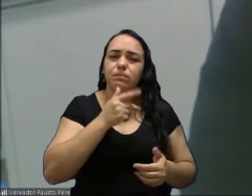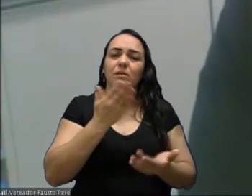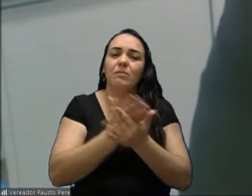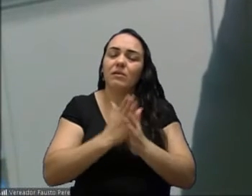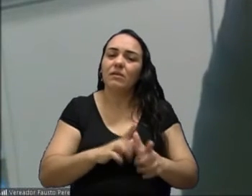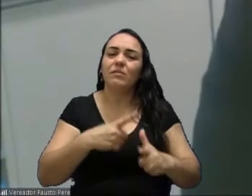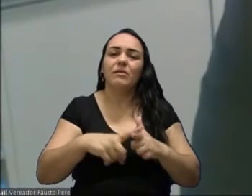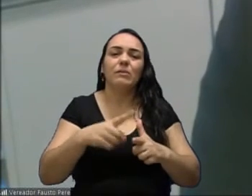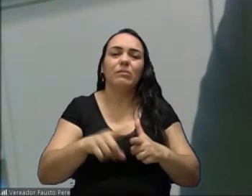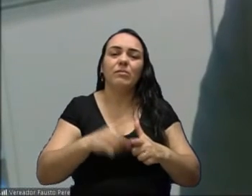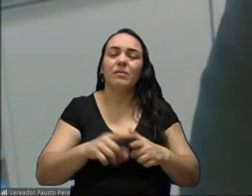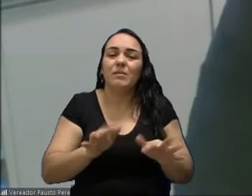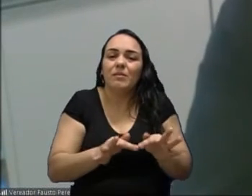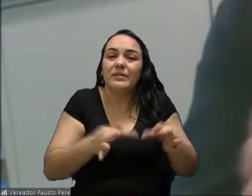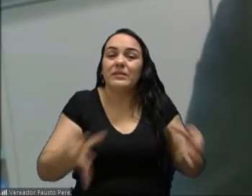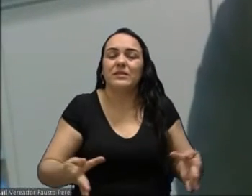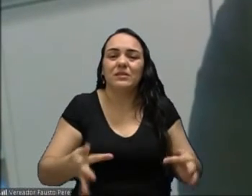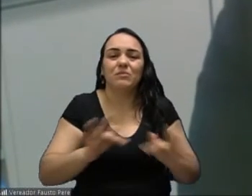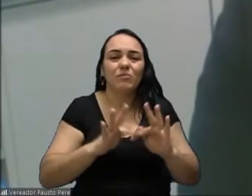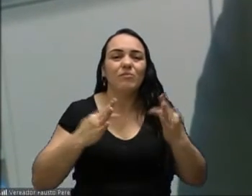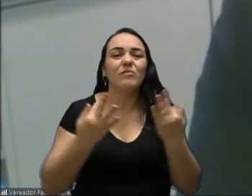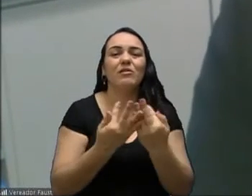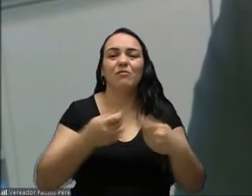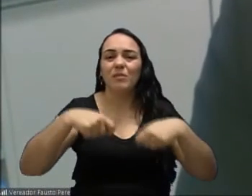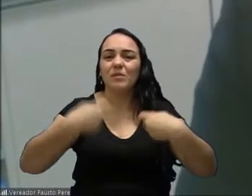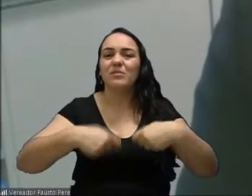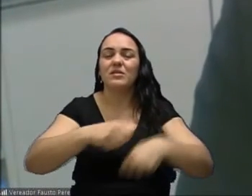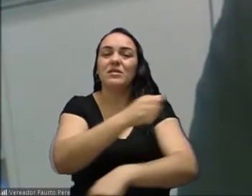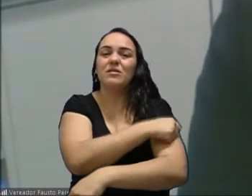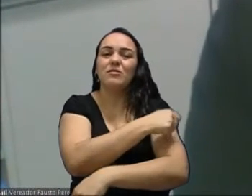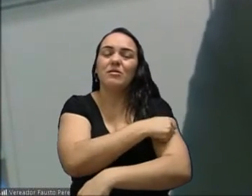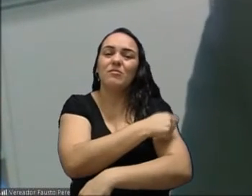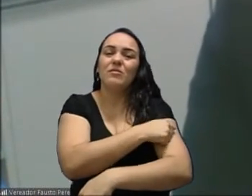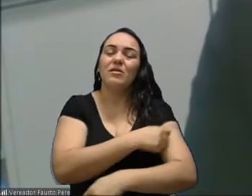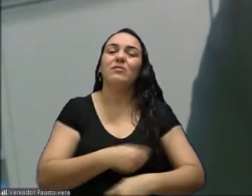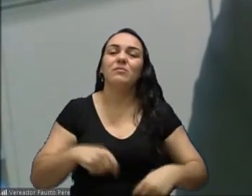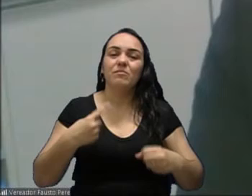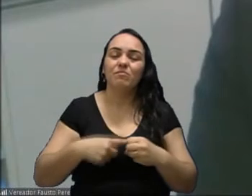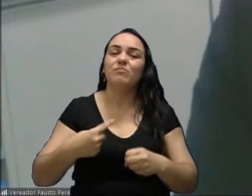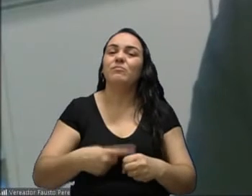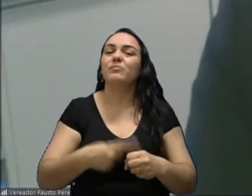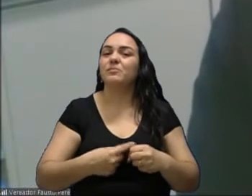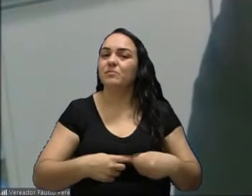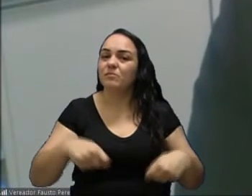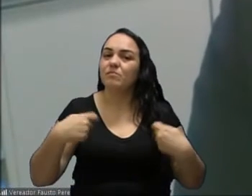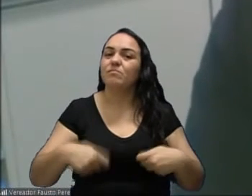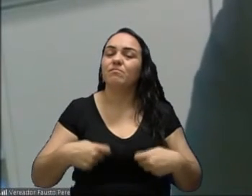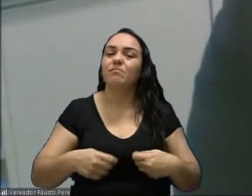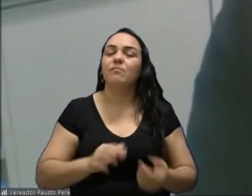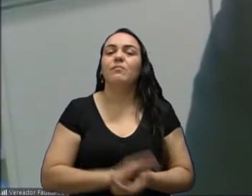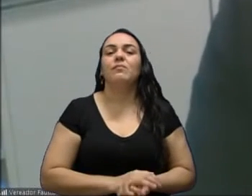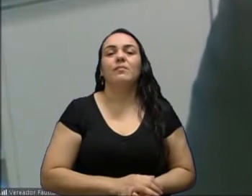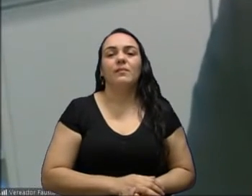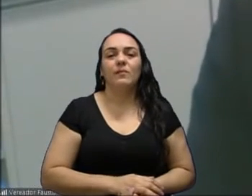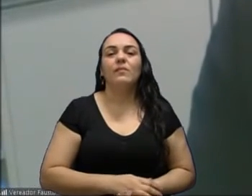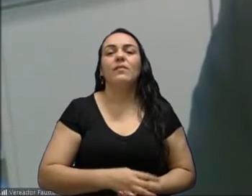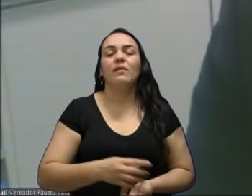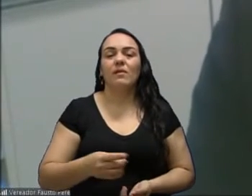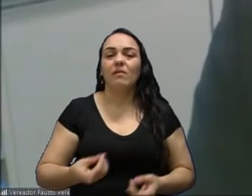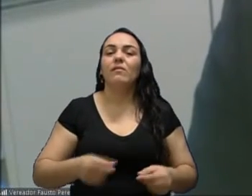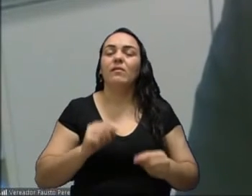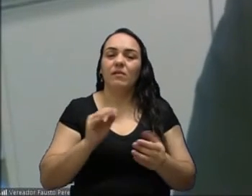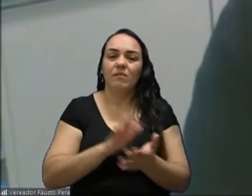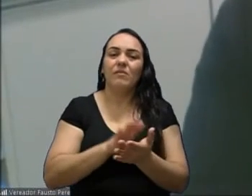dentro do município aqui para as famílias dos alunos matriculados na rede municipal e fica aí a minha moção de aplauso aí ao deputado que tem